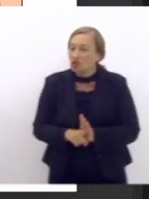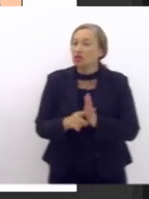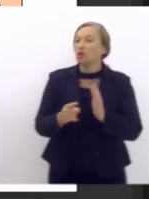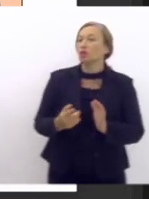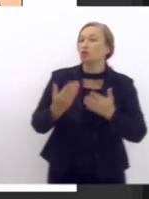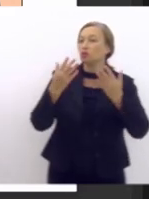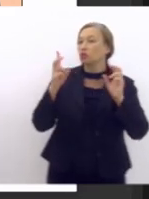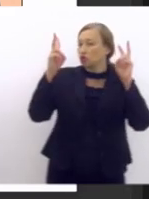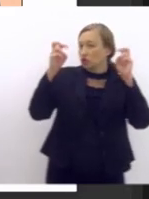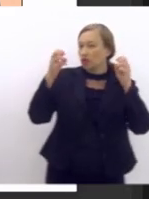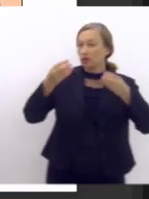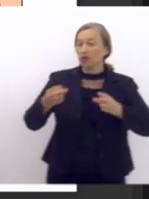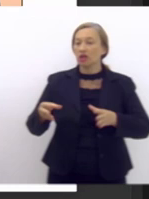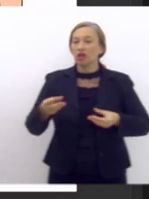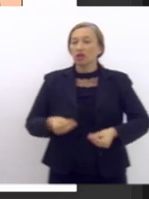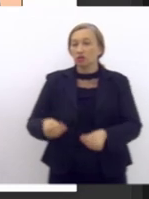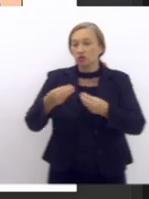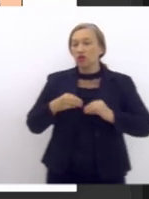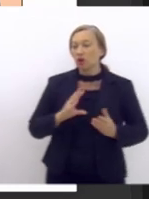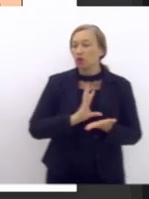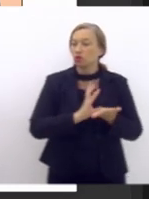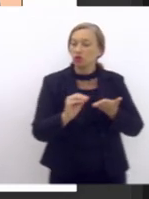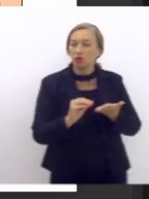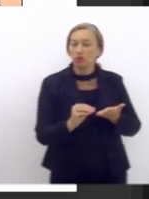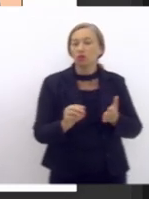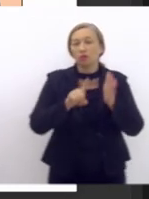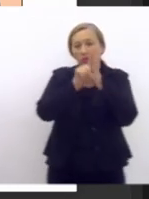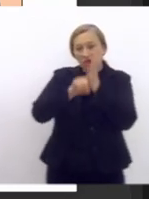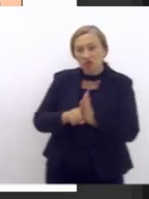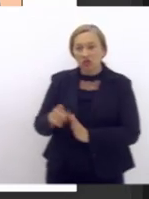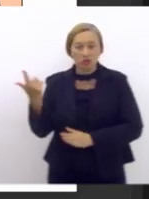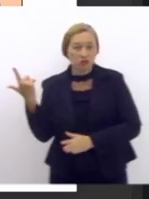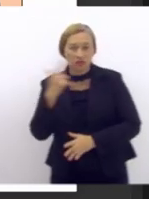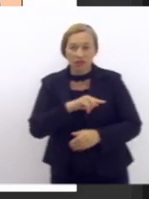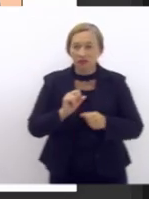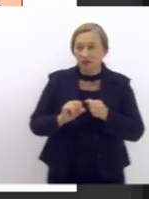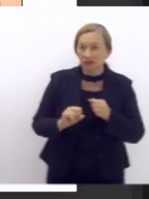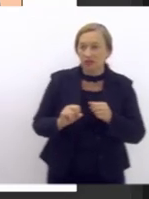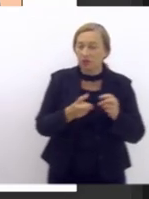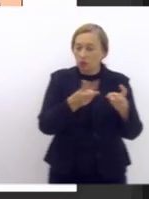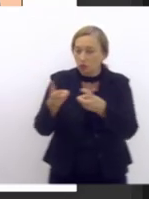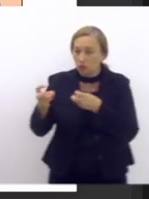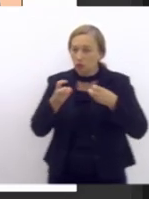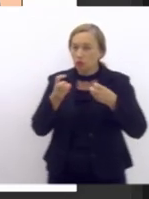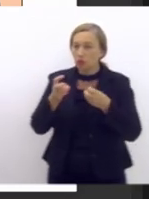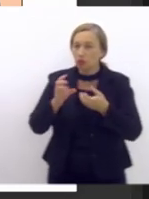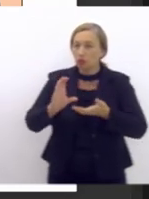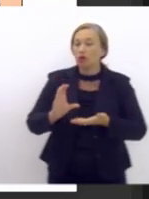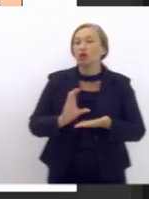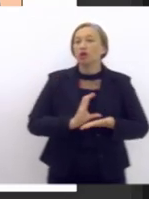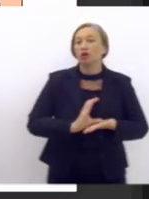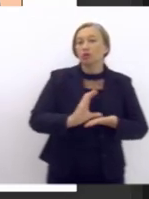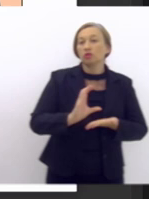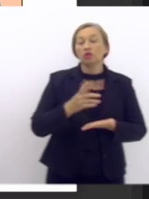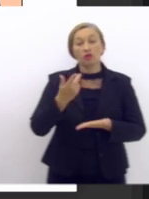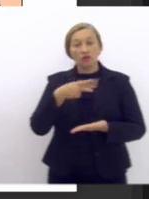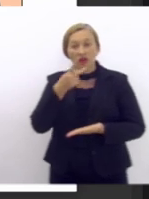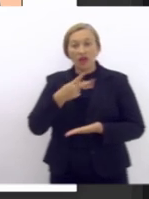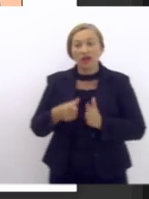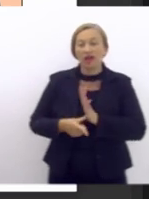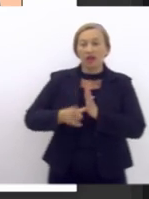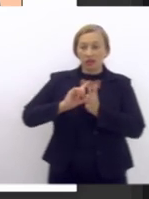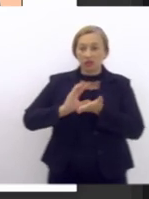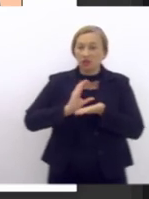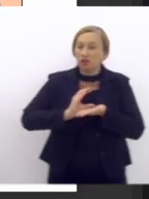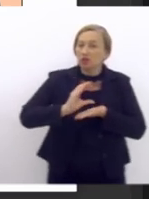nos entregam os conteúdos, sejam pesquisas que a gente consegue fazer por meio daquela captação de recursos que eu falei anteriormente, que são destinados